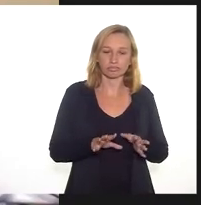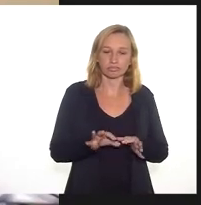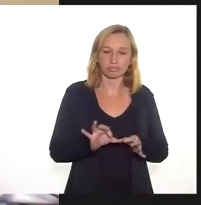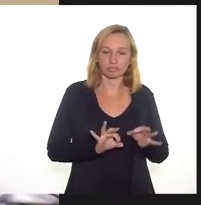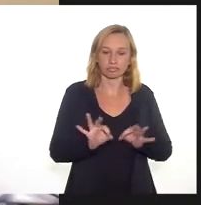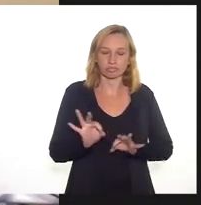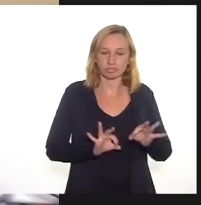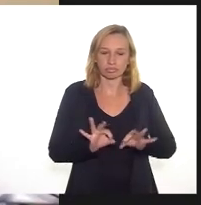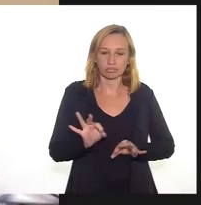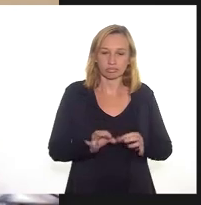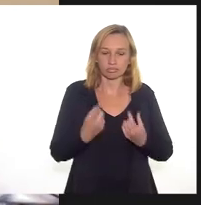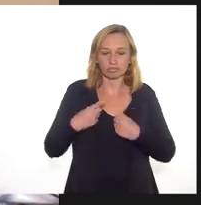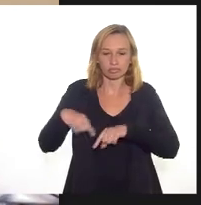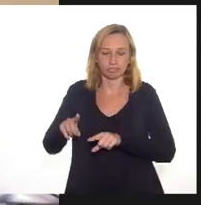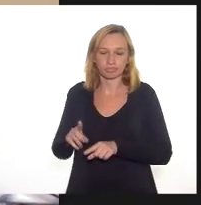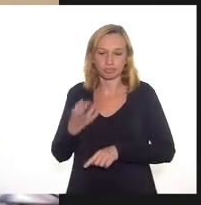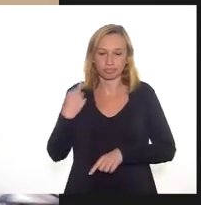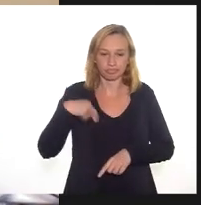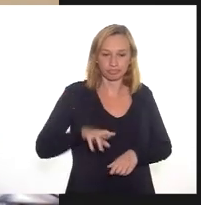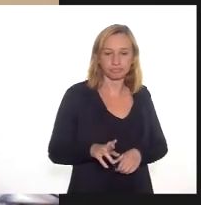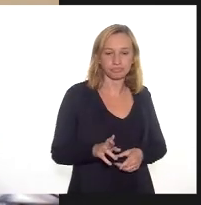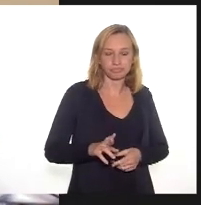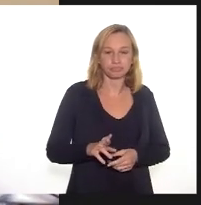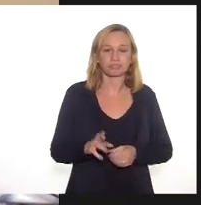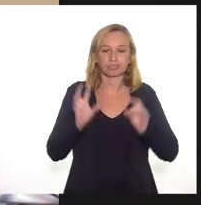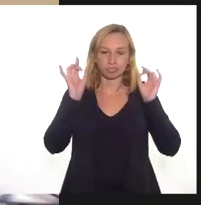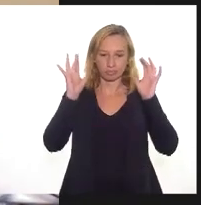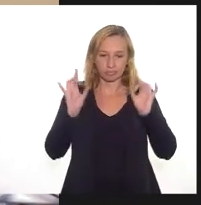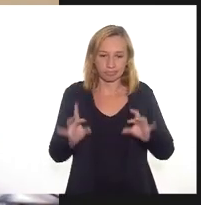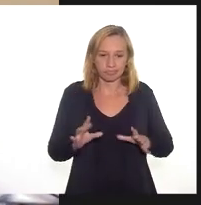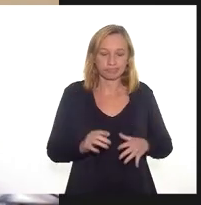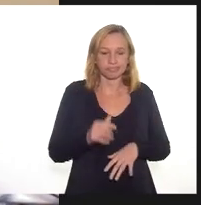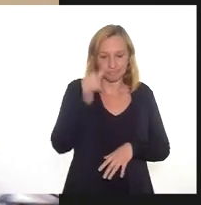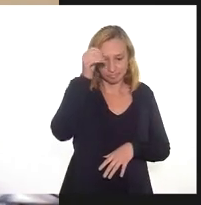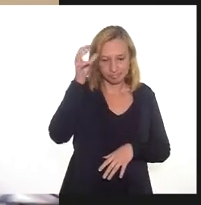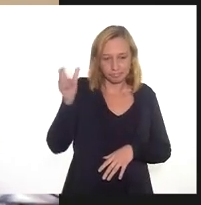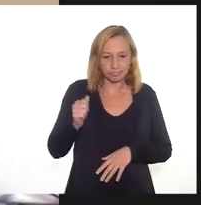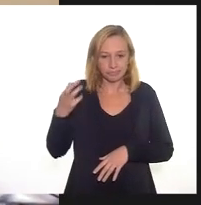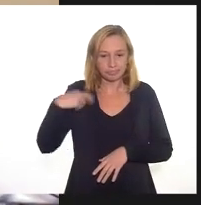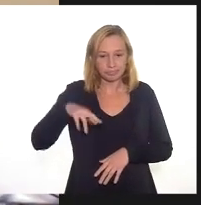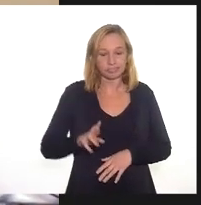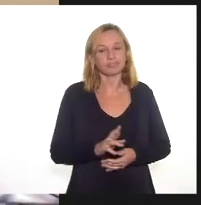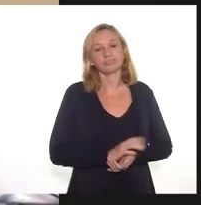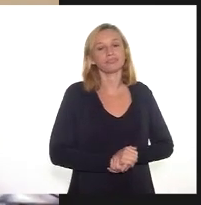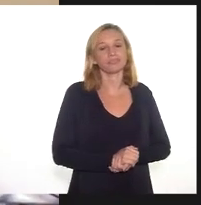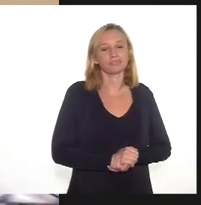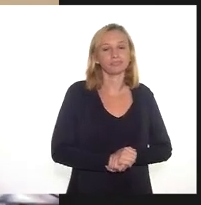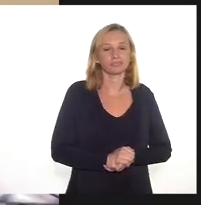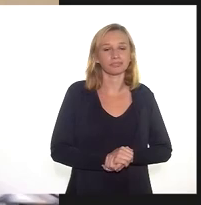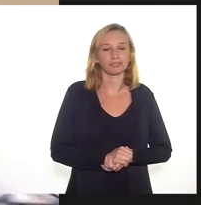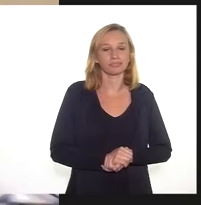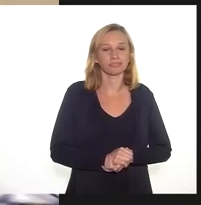contra a intolerância religiosa, em especial contra as religiões de matriz africana. Então, a construção desse